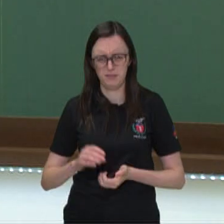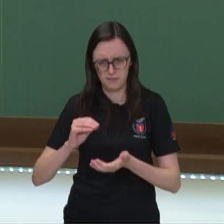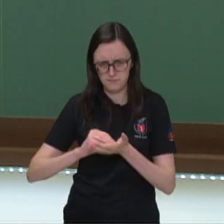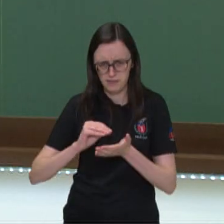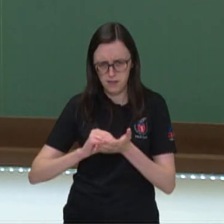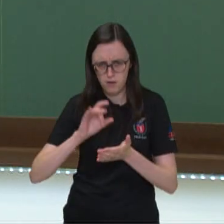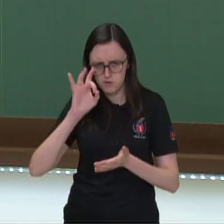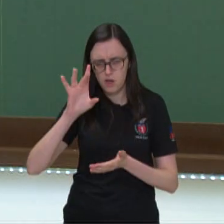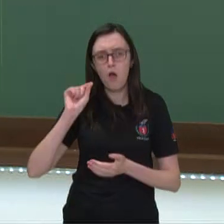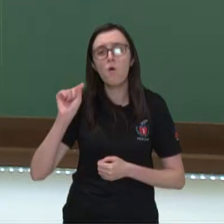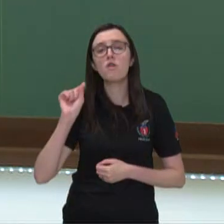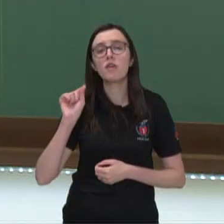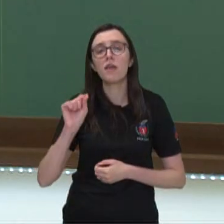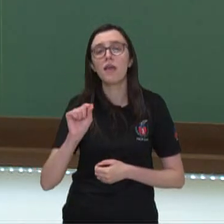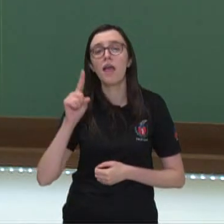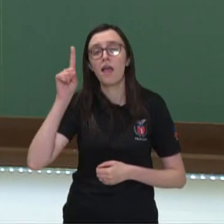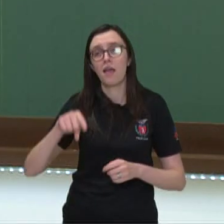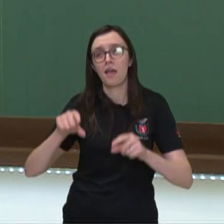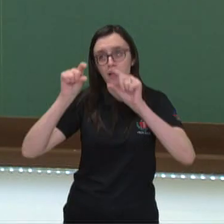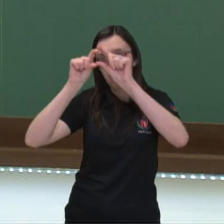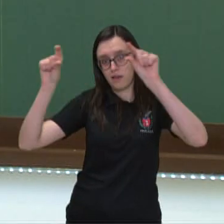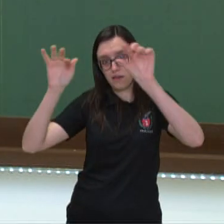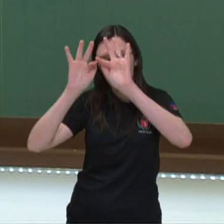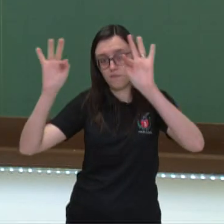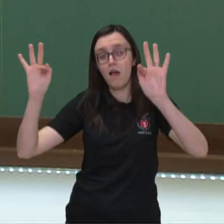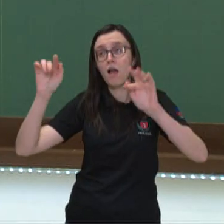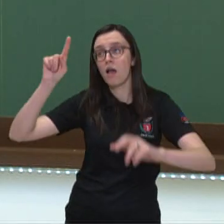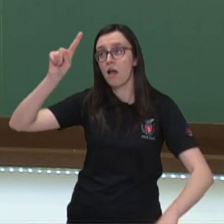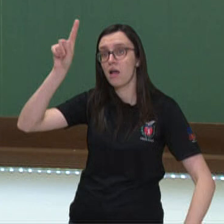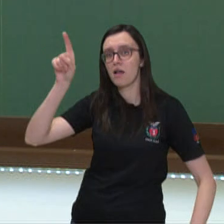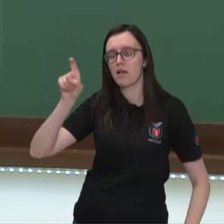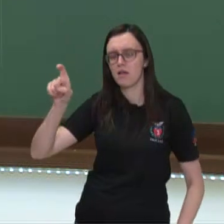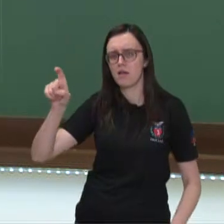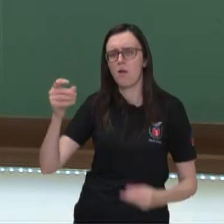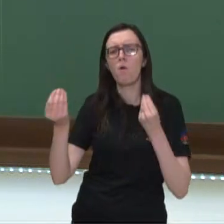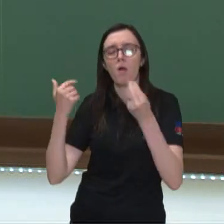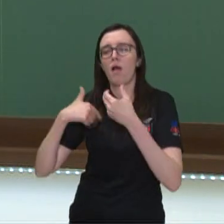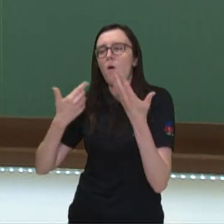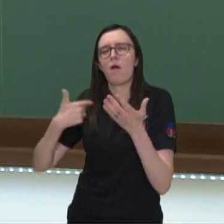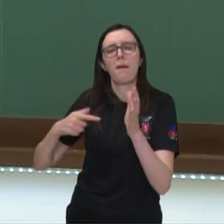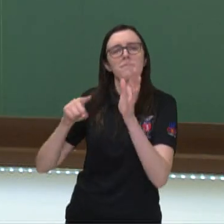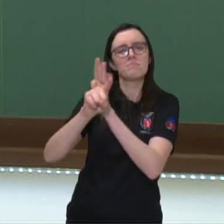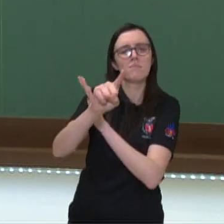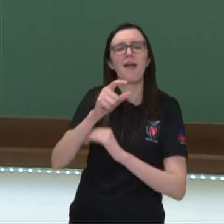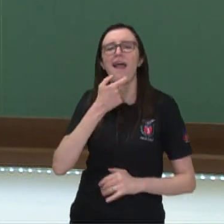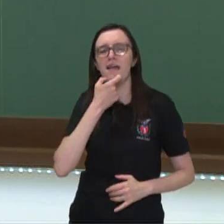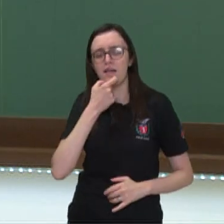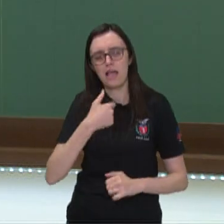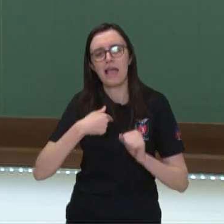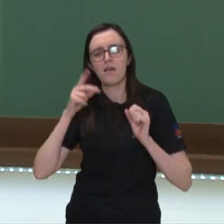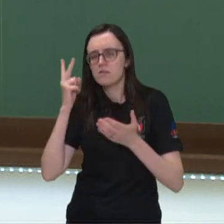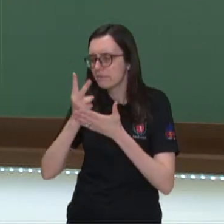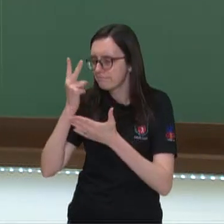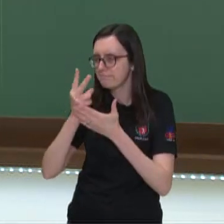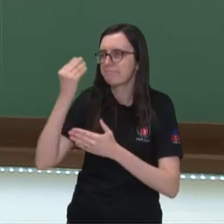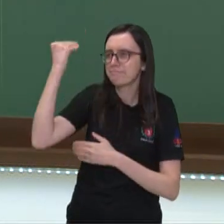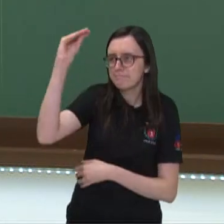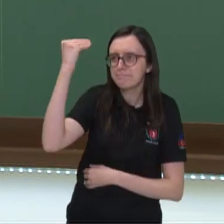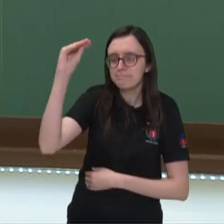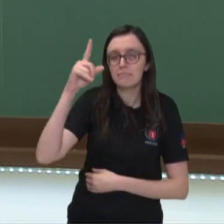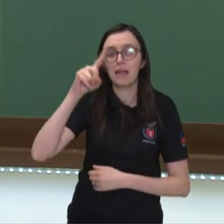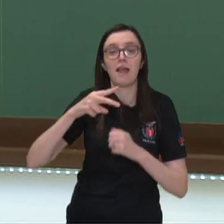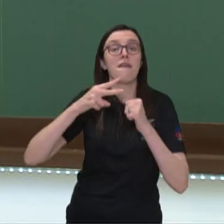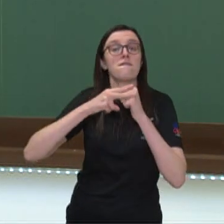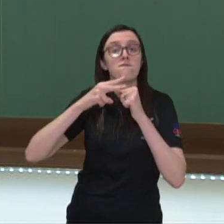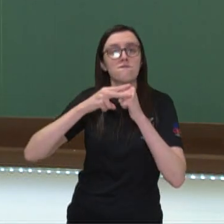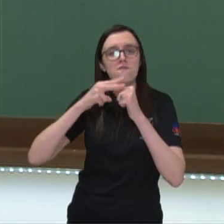anotou então apenas agora a forma interrogativa. Quando eu vou fazer pergunta em inglês, eu coloco sempre o